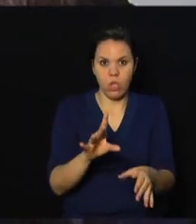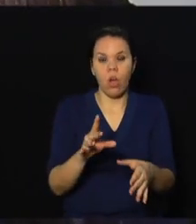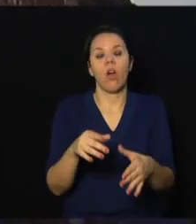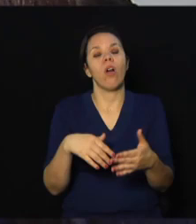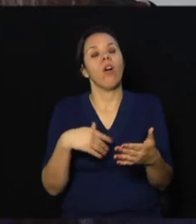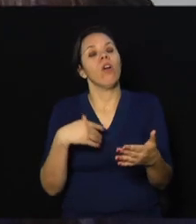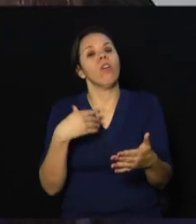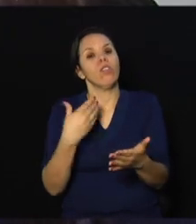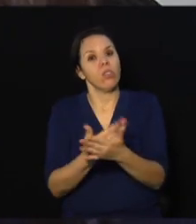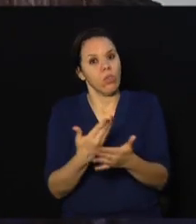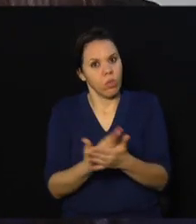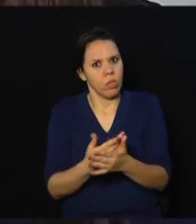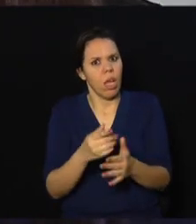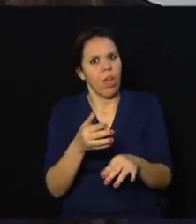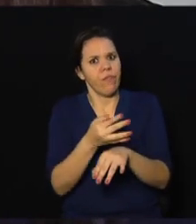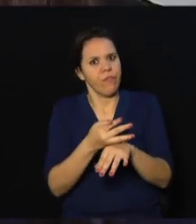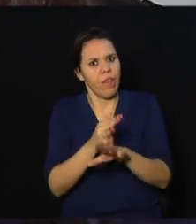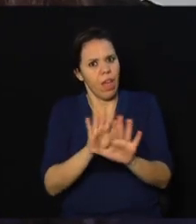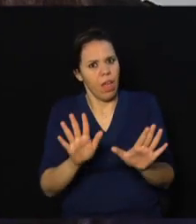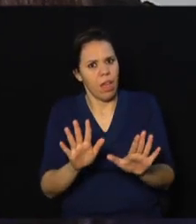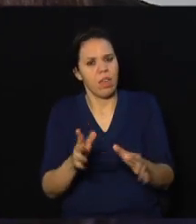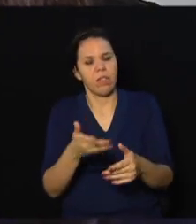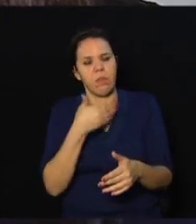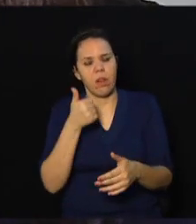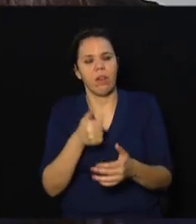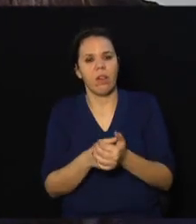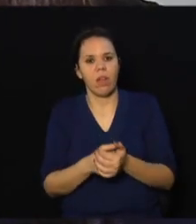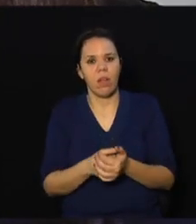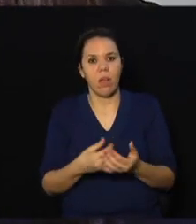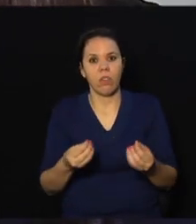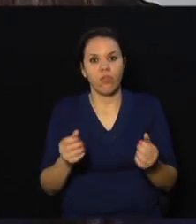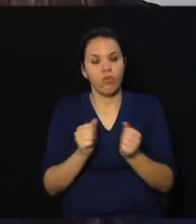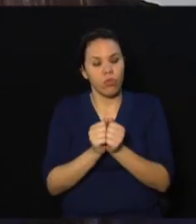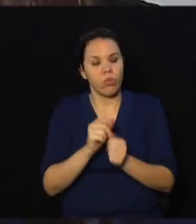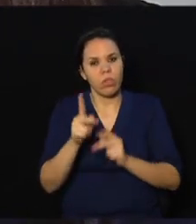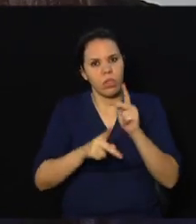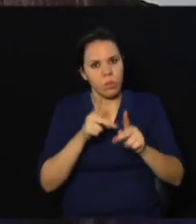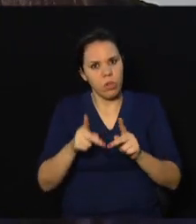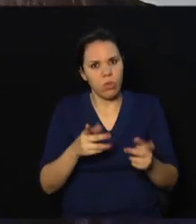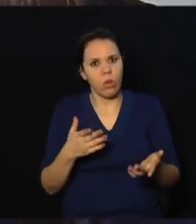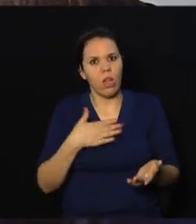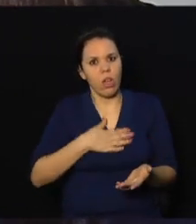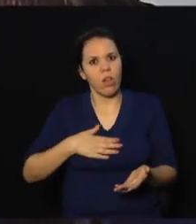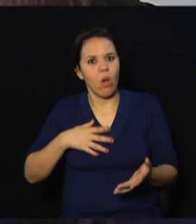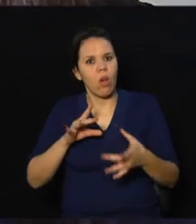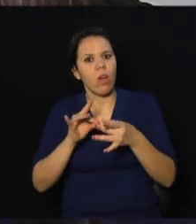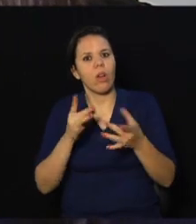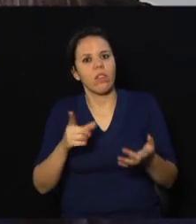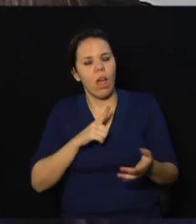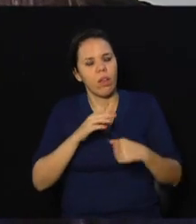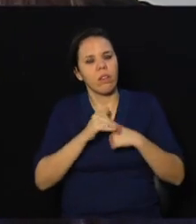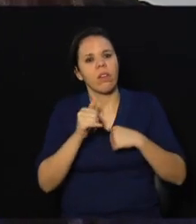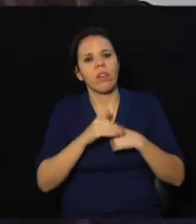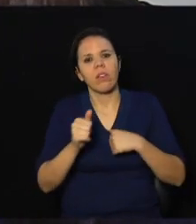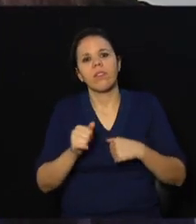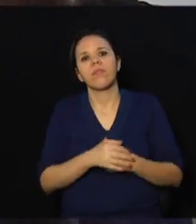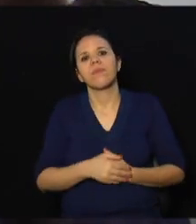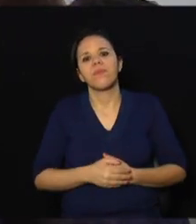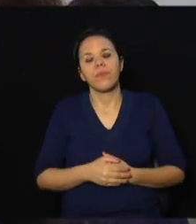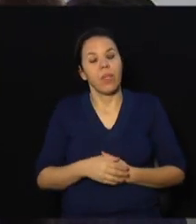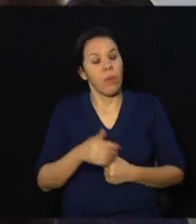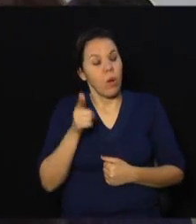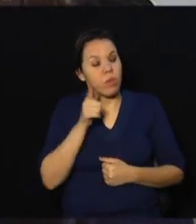mais conectado, né, com o momento presente, com as pessoas com quem tem ali algum carinho, para